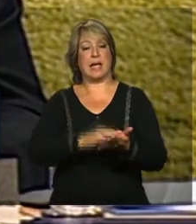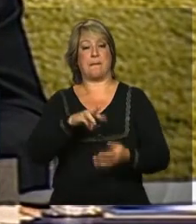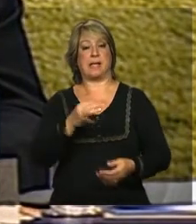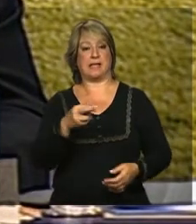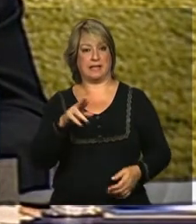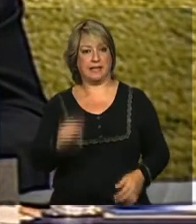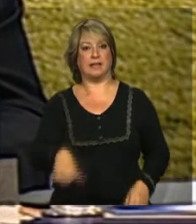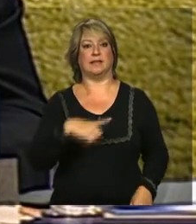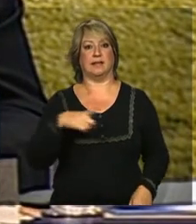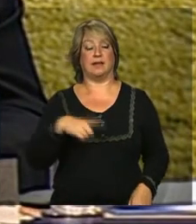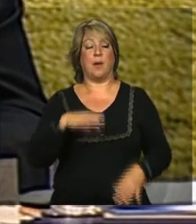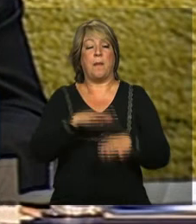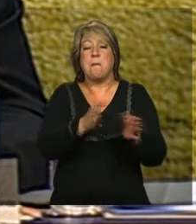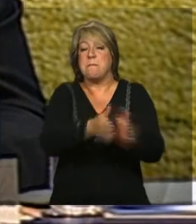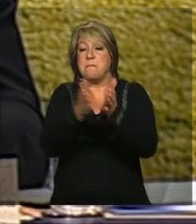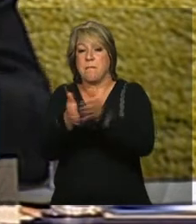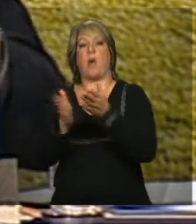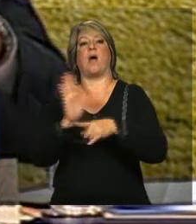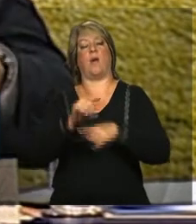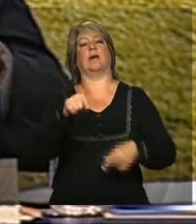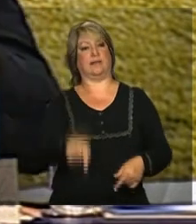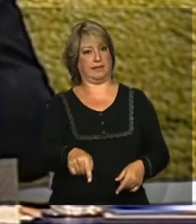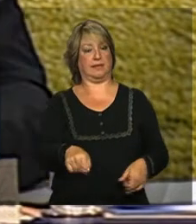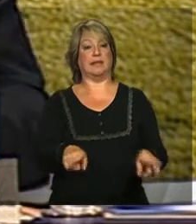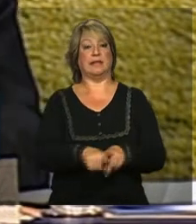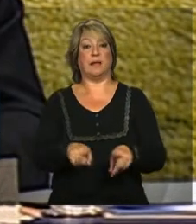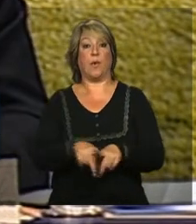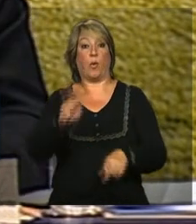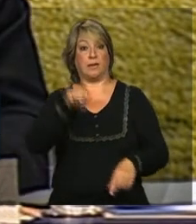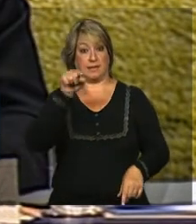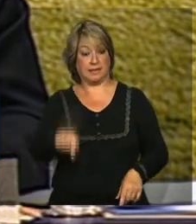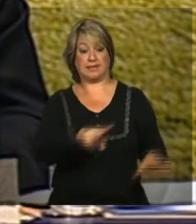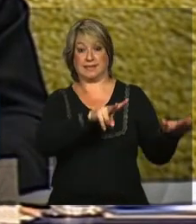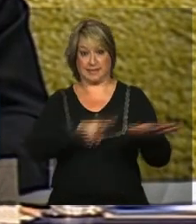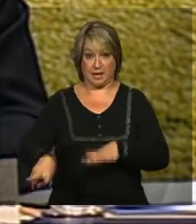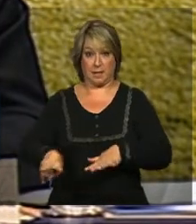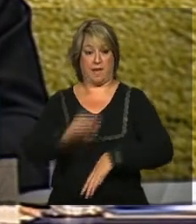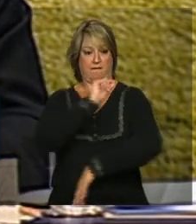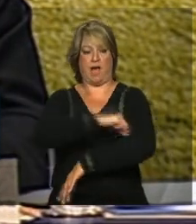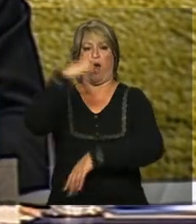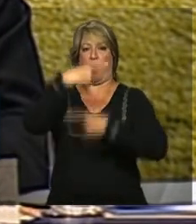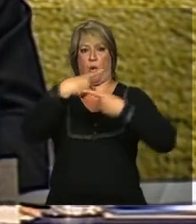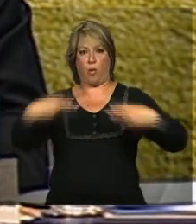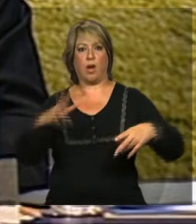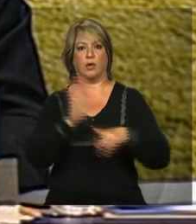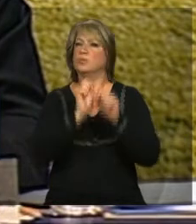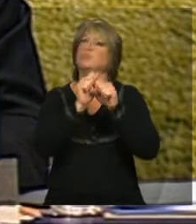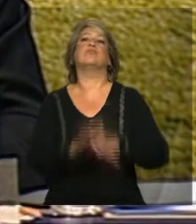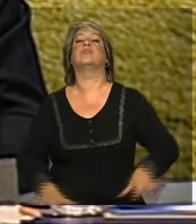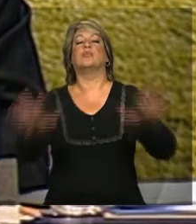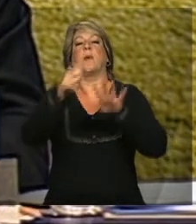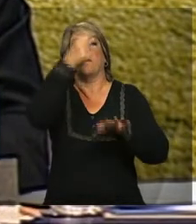identificados os municípios com a concentração de pobreza e usando essa semana da campanha de vacinação de mobilização para já